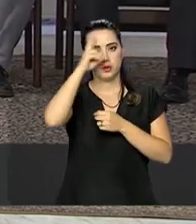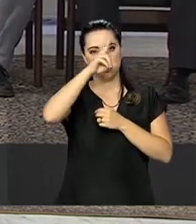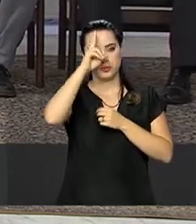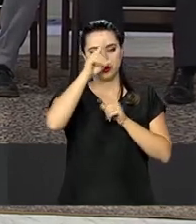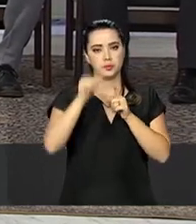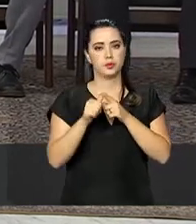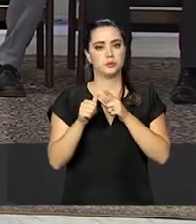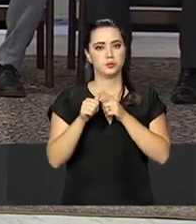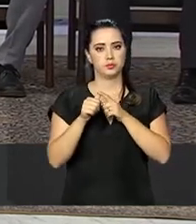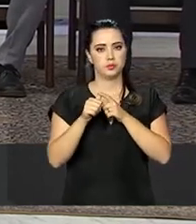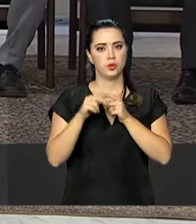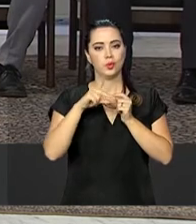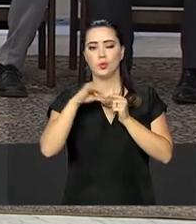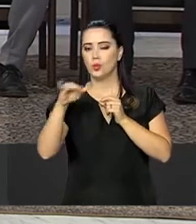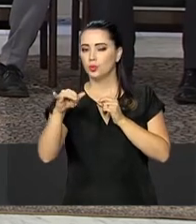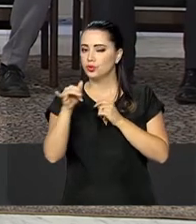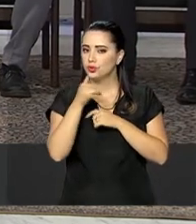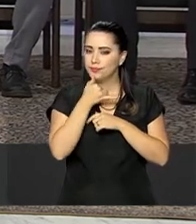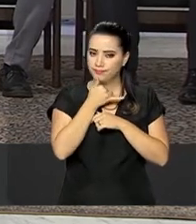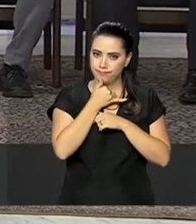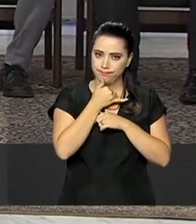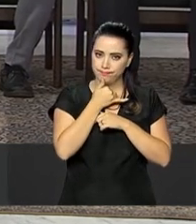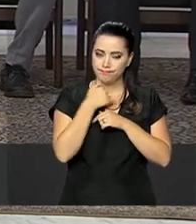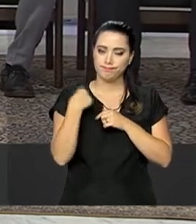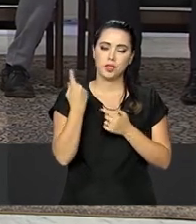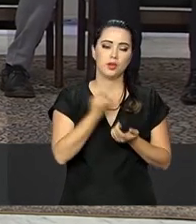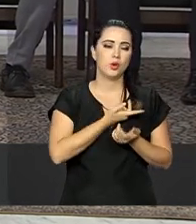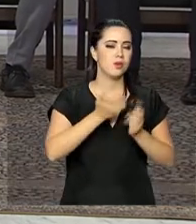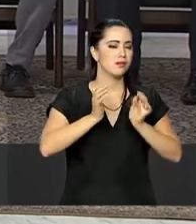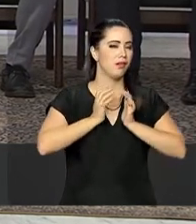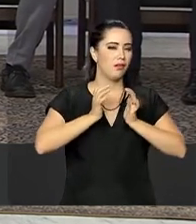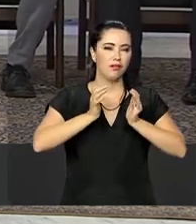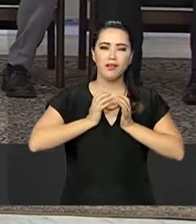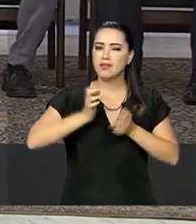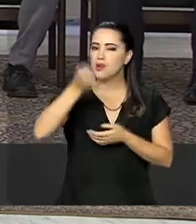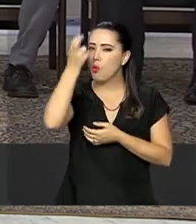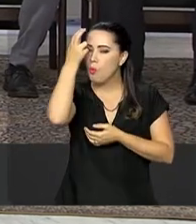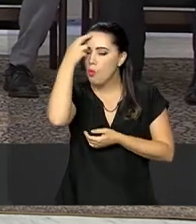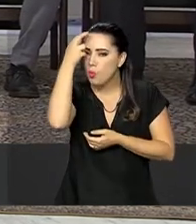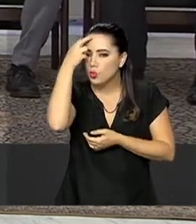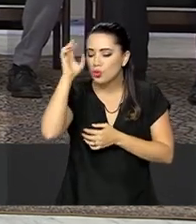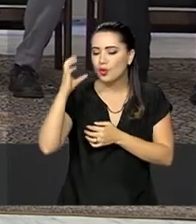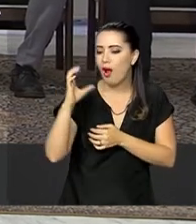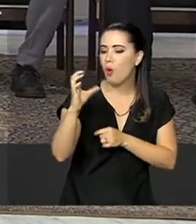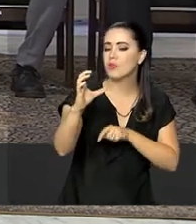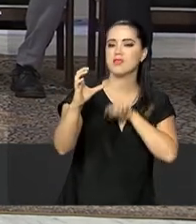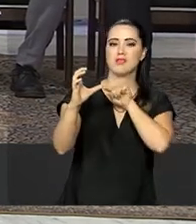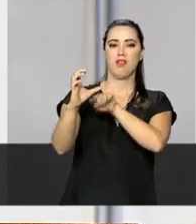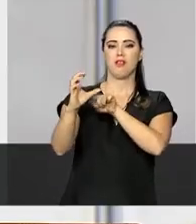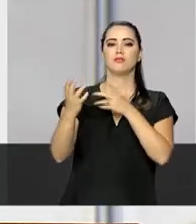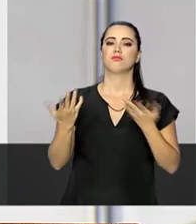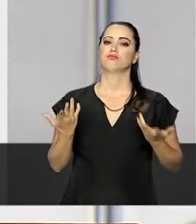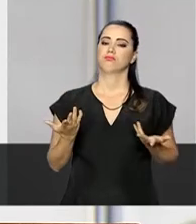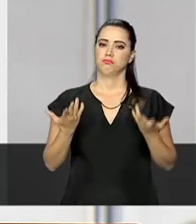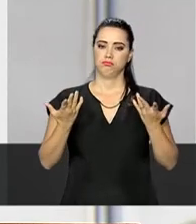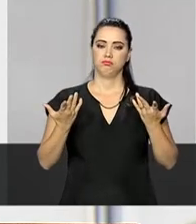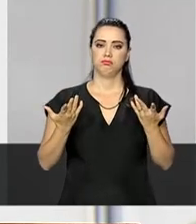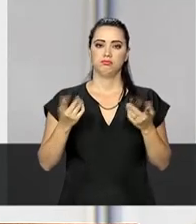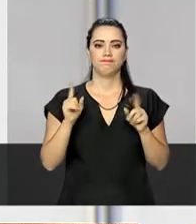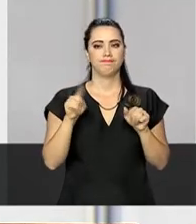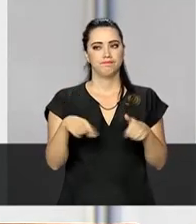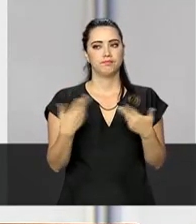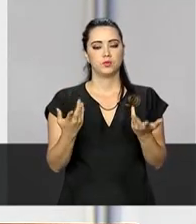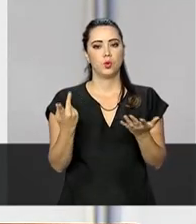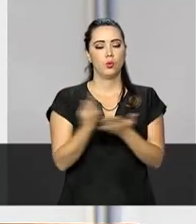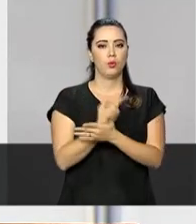lugar o dia trágico para o patrimônio histórico científico e cultural com